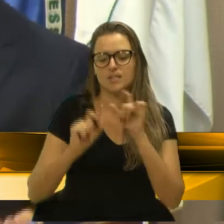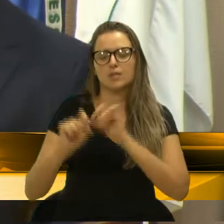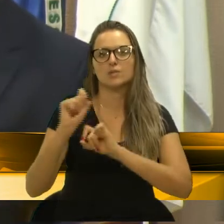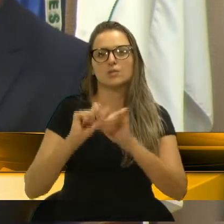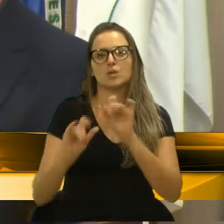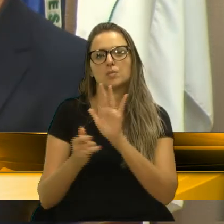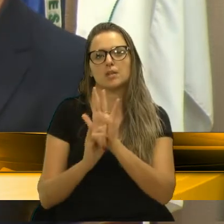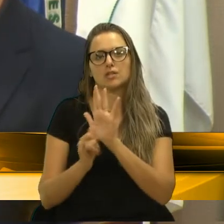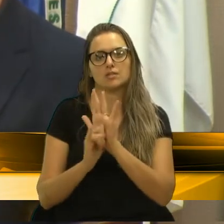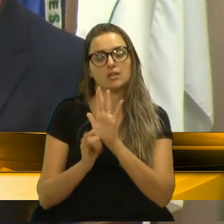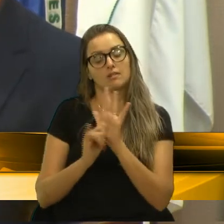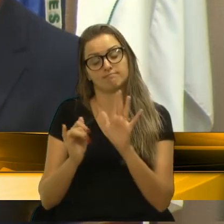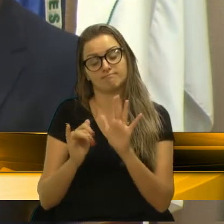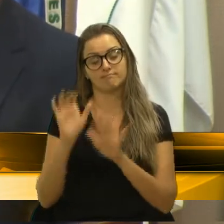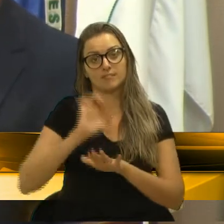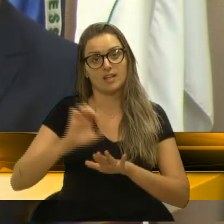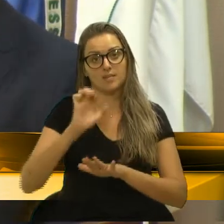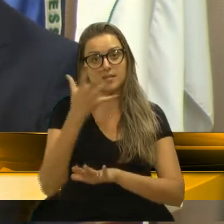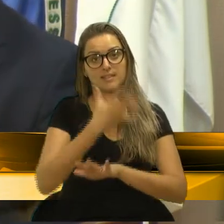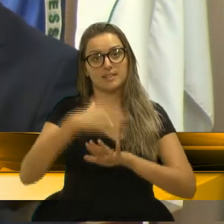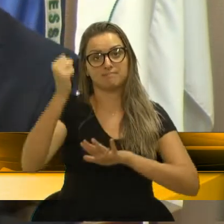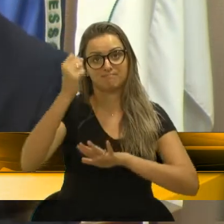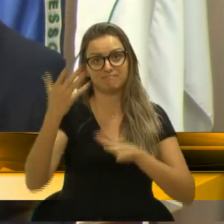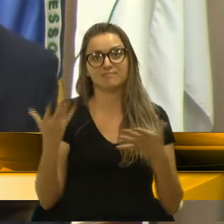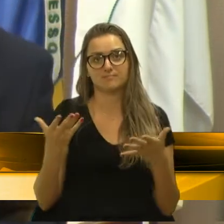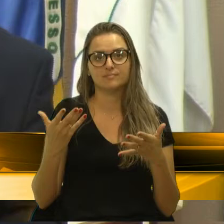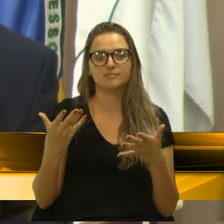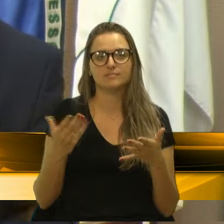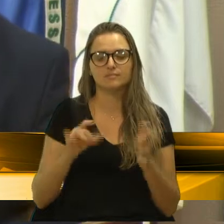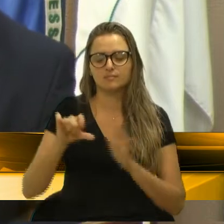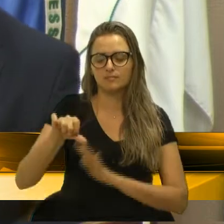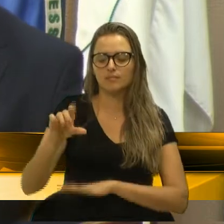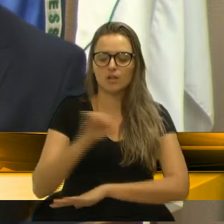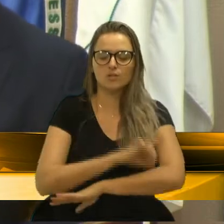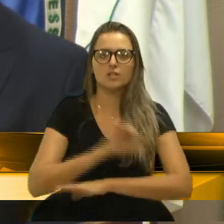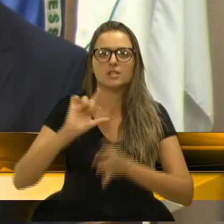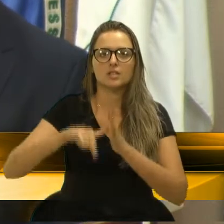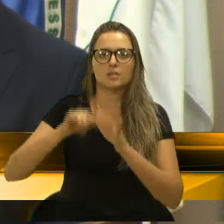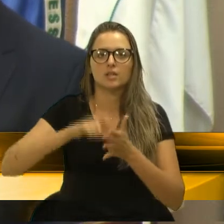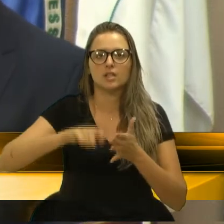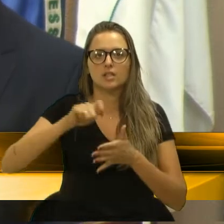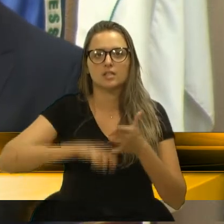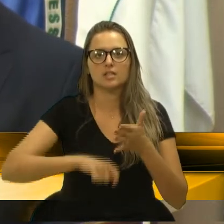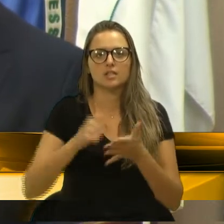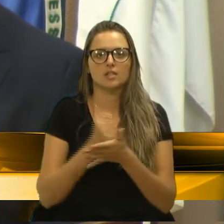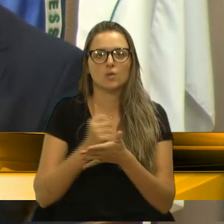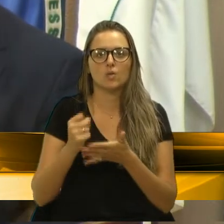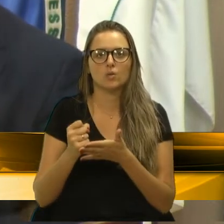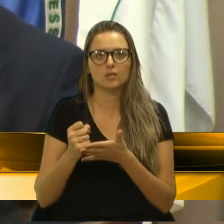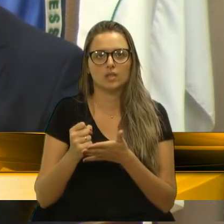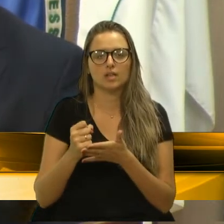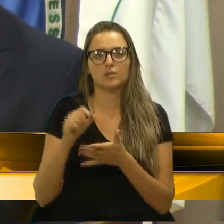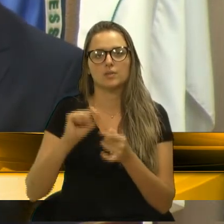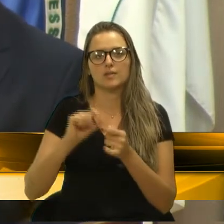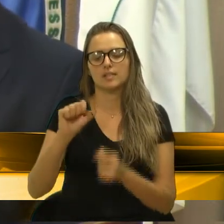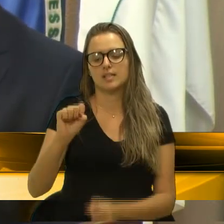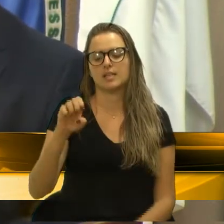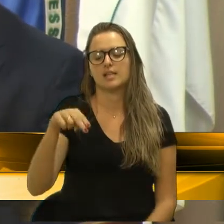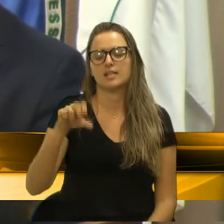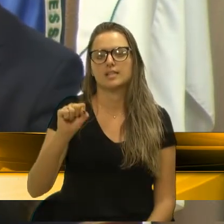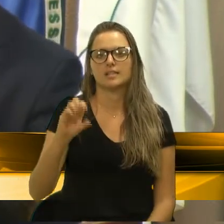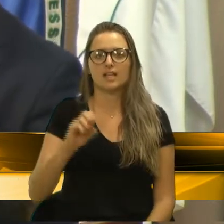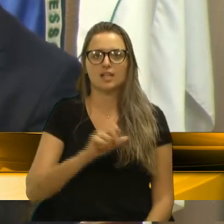Essa empresa ganhou, 9 dias depois de assinar o contrato para fazer o censo previdenciário, essa empresa